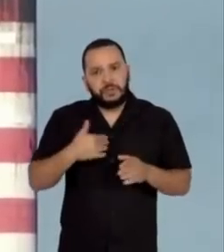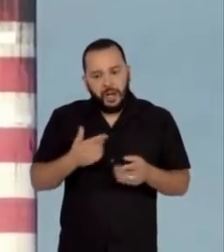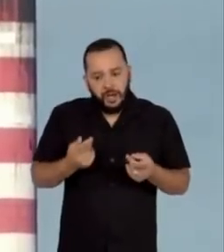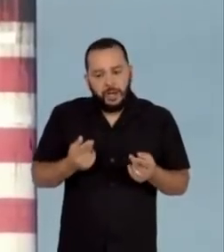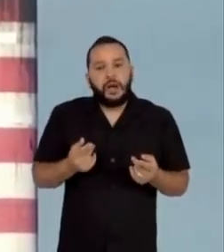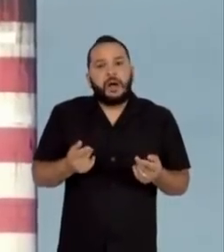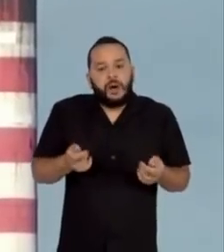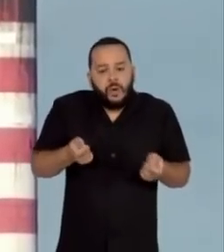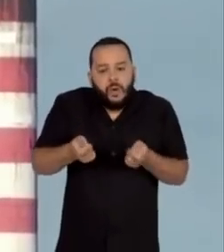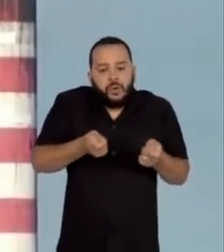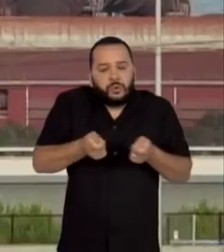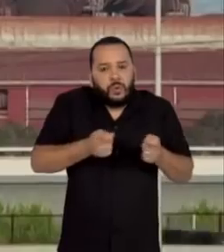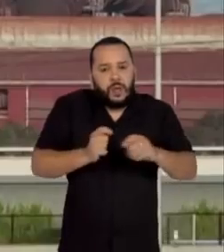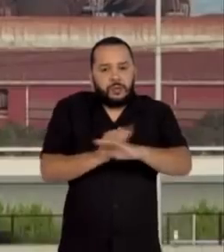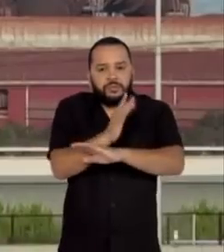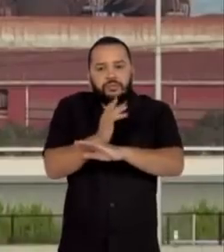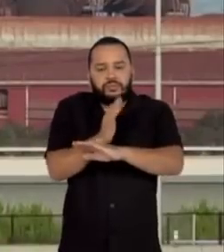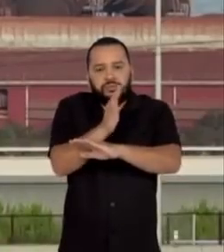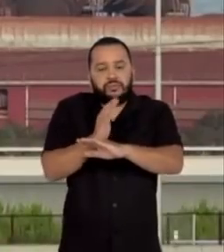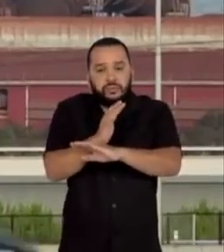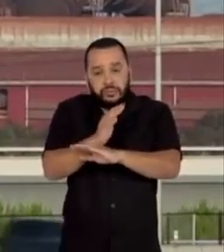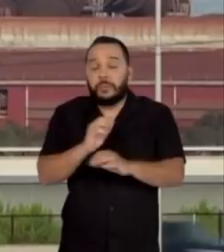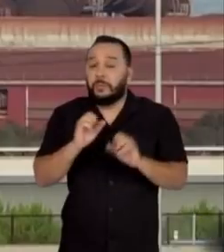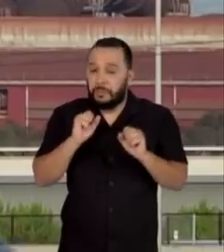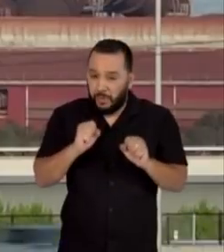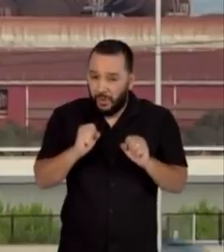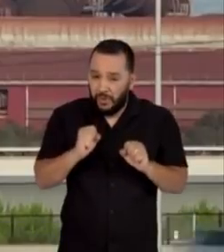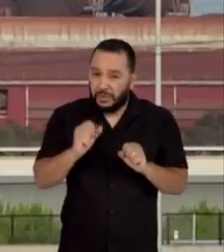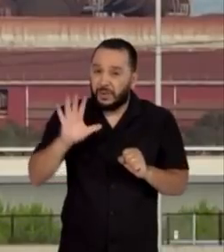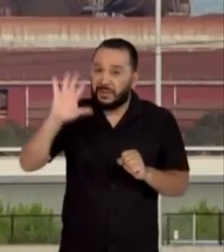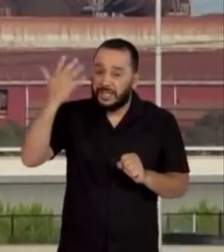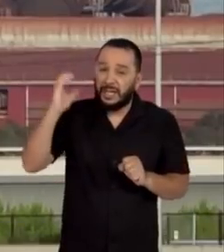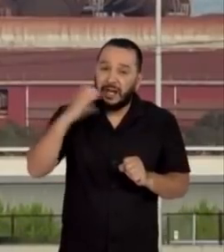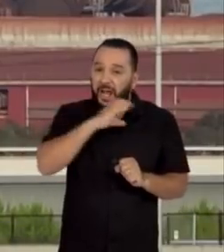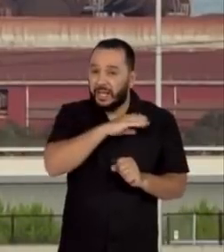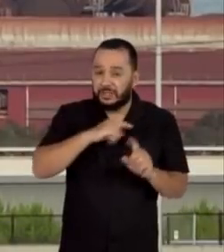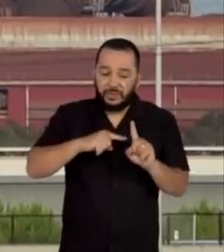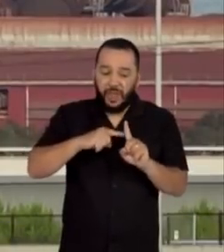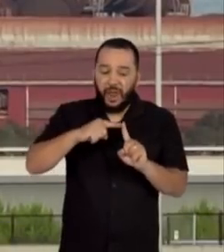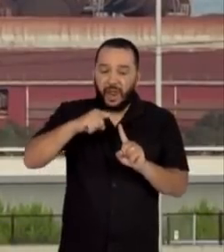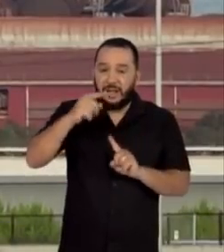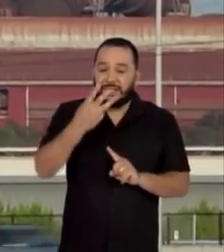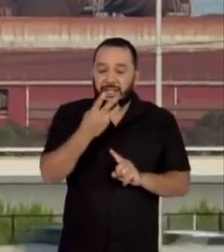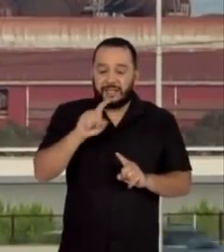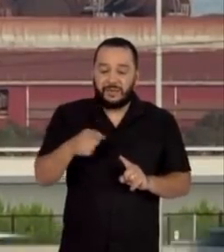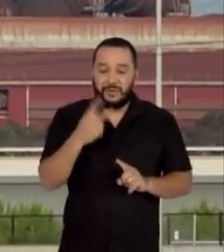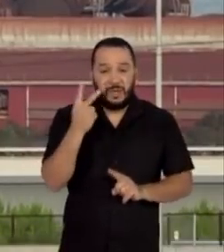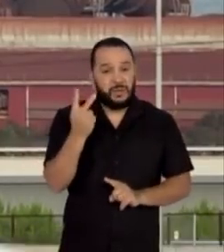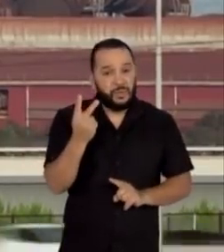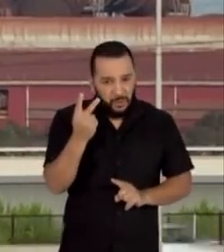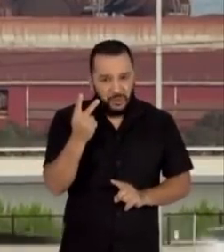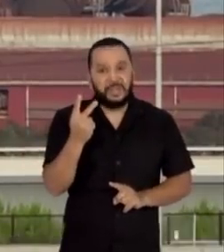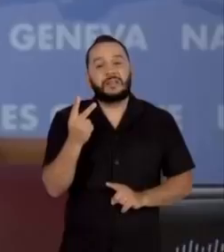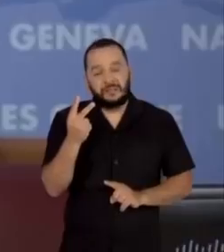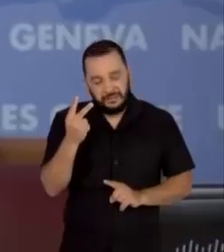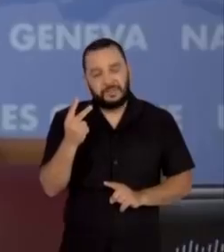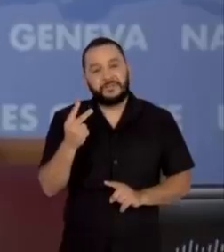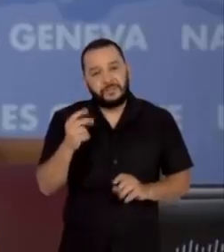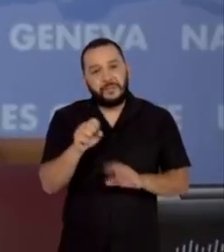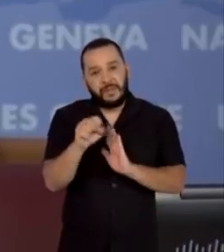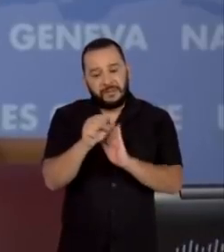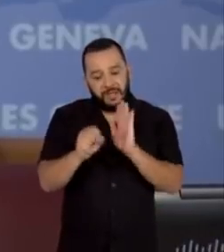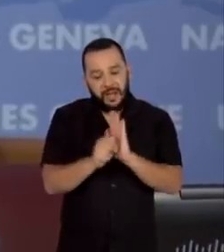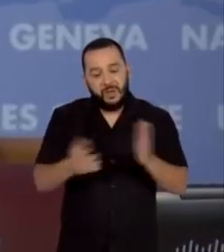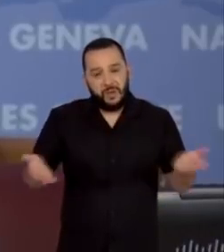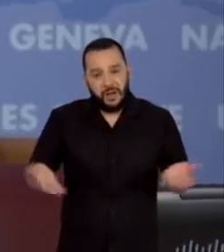emissões, pode-se esperar uma elevação de 3,2 graus centígrados nas temperaturas neste